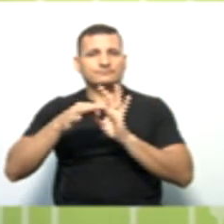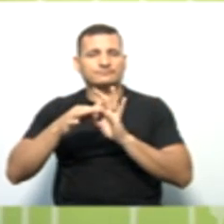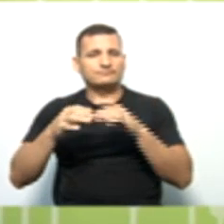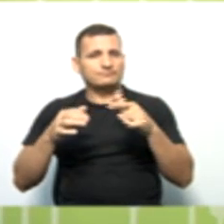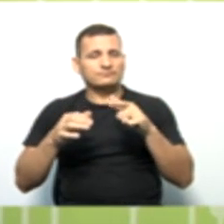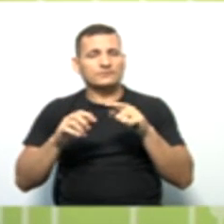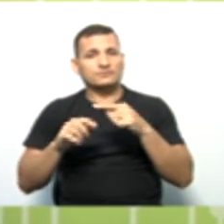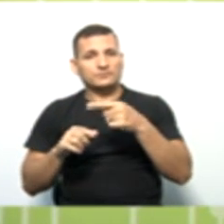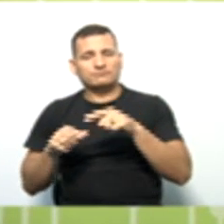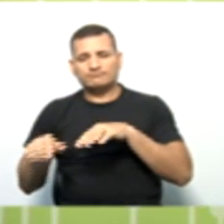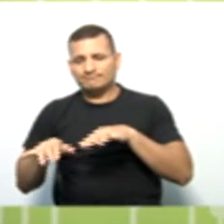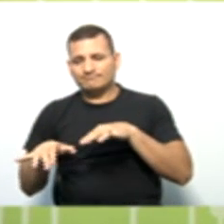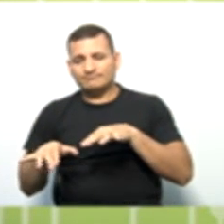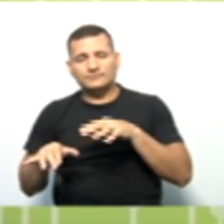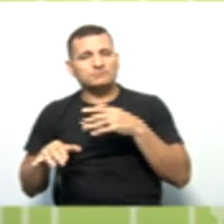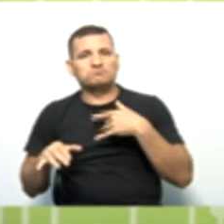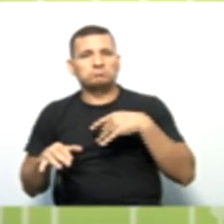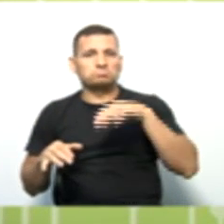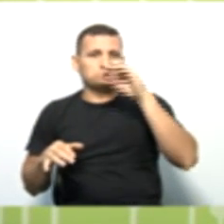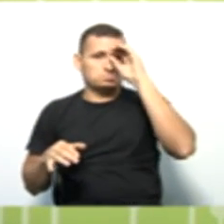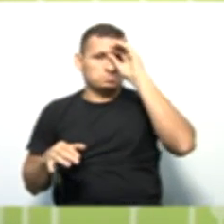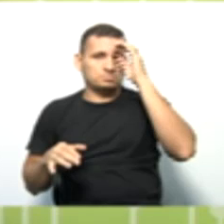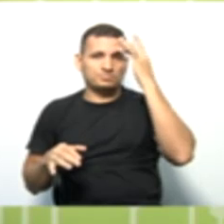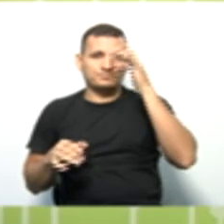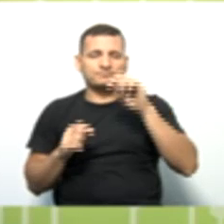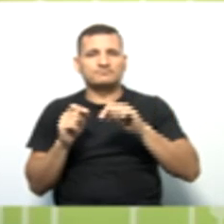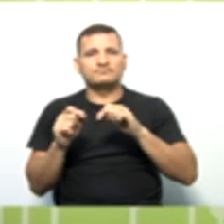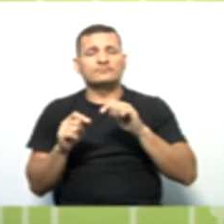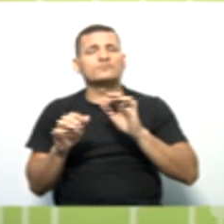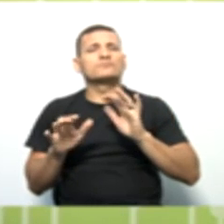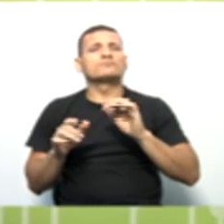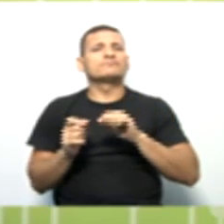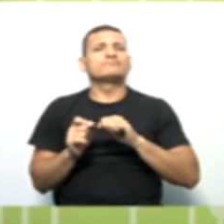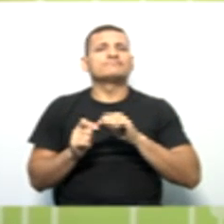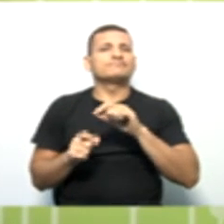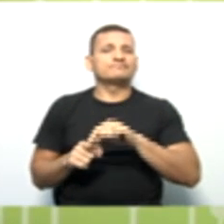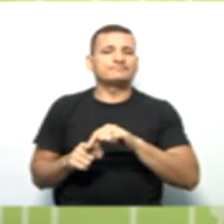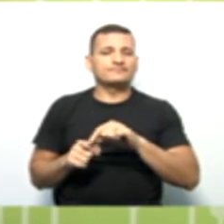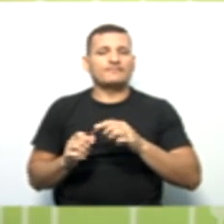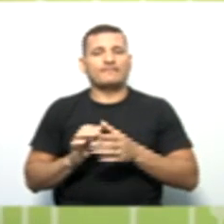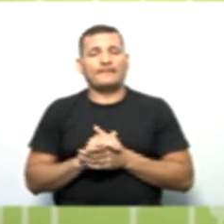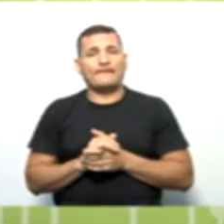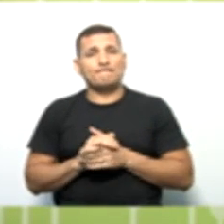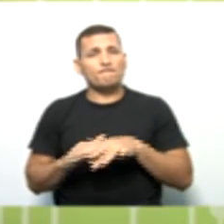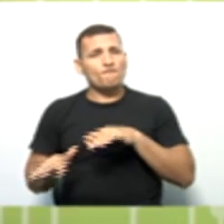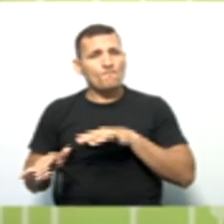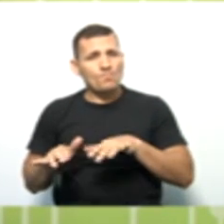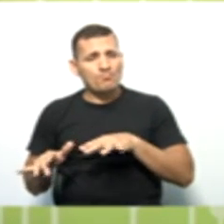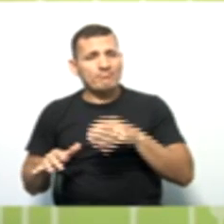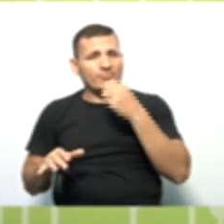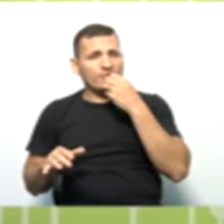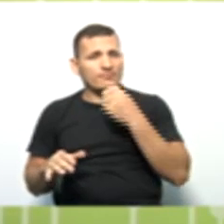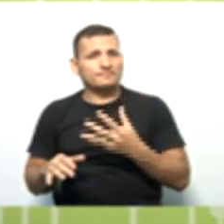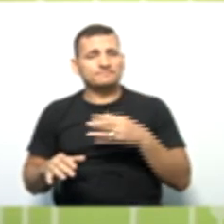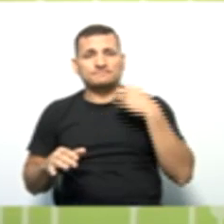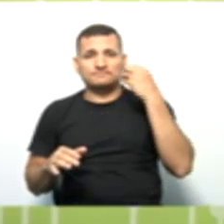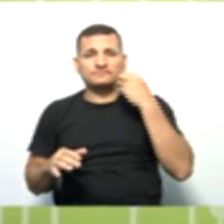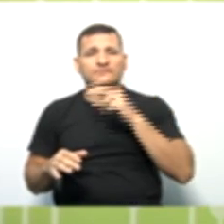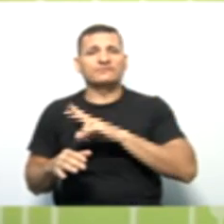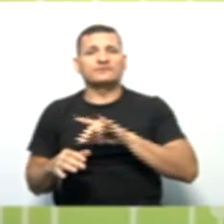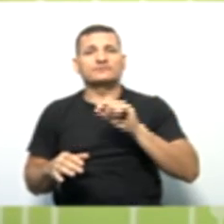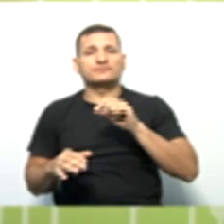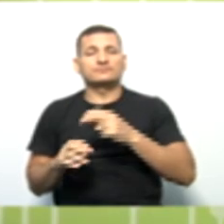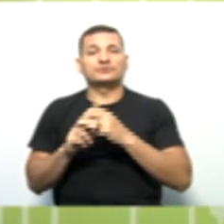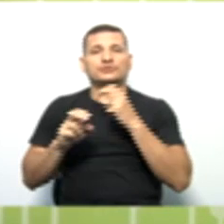codificar o programador não vai saber o que fazer, tá? E aí o que ele vai fazer? Aquele programador bom, experiente, ele vai consultar o engenheiro de